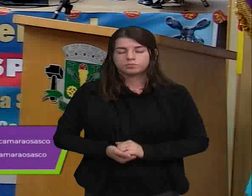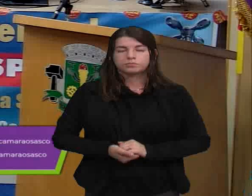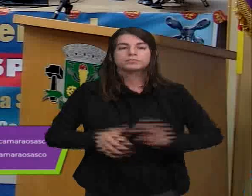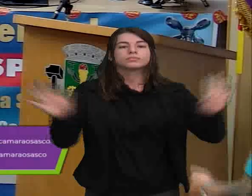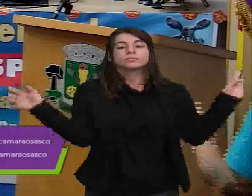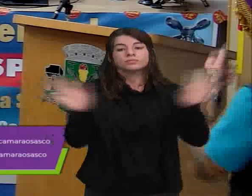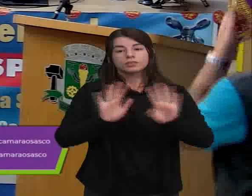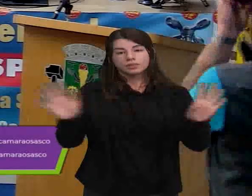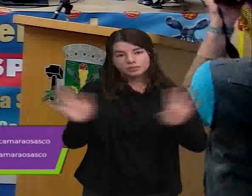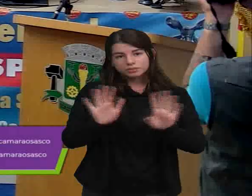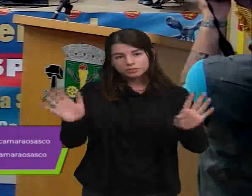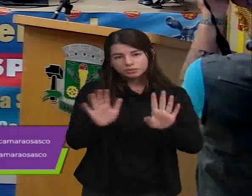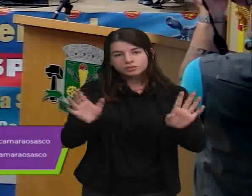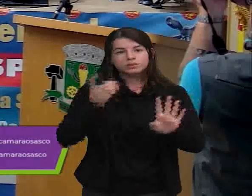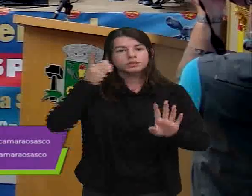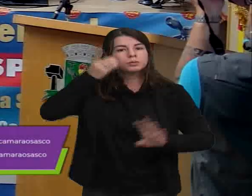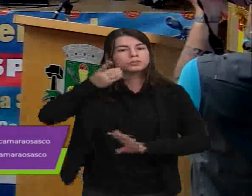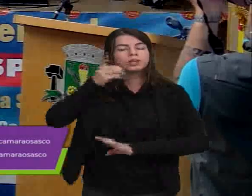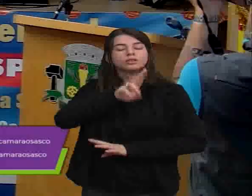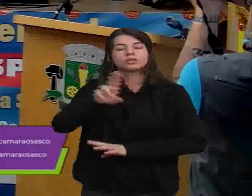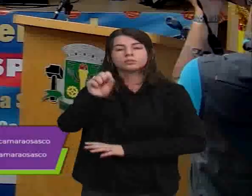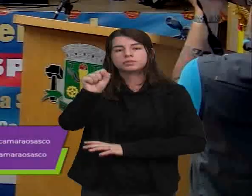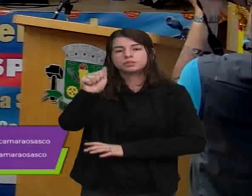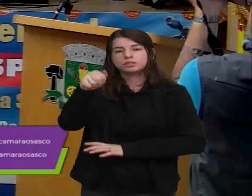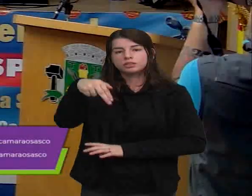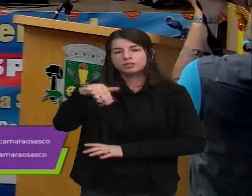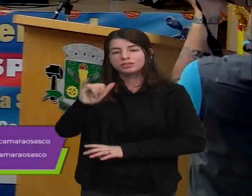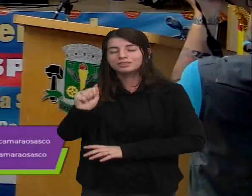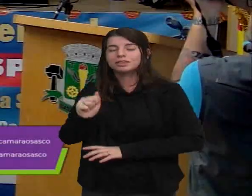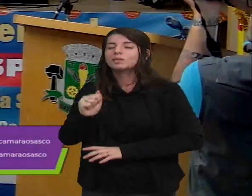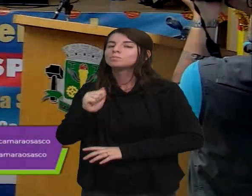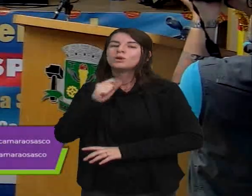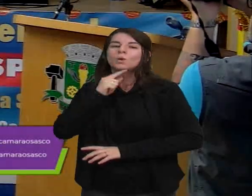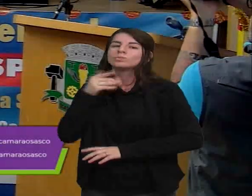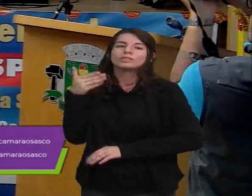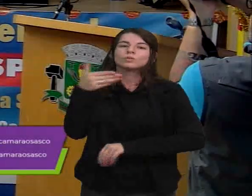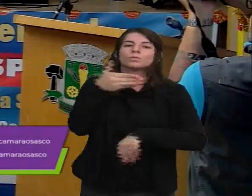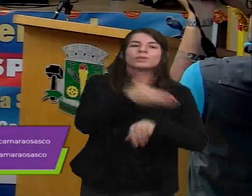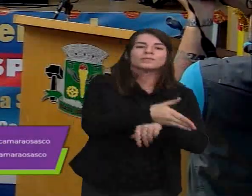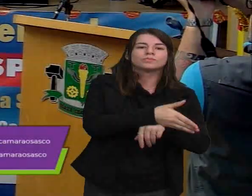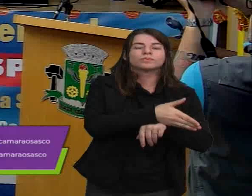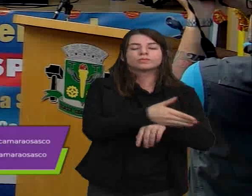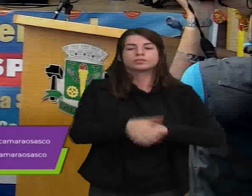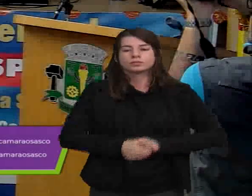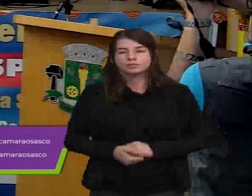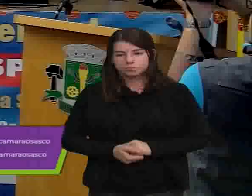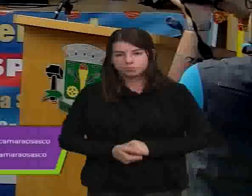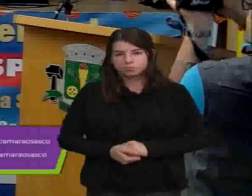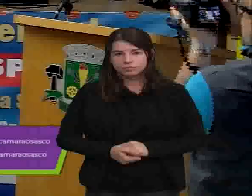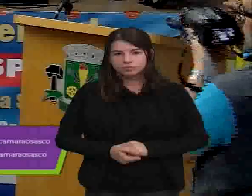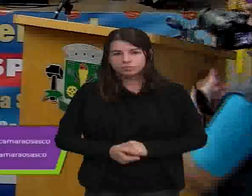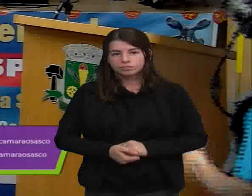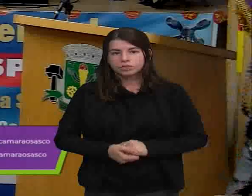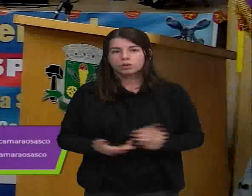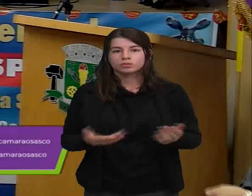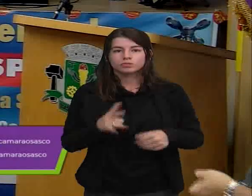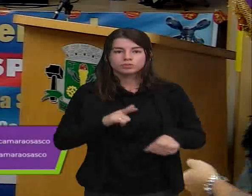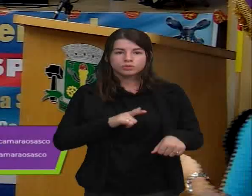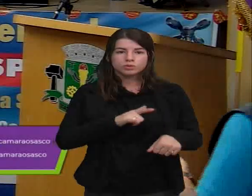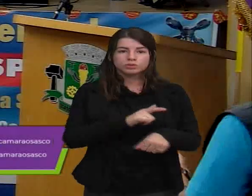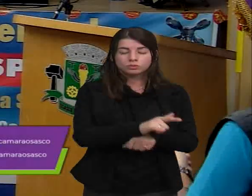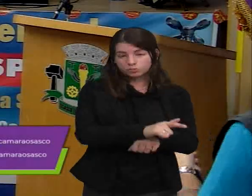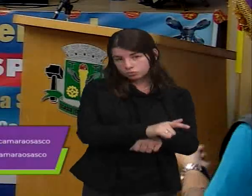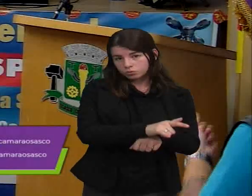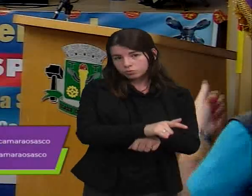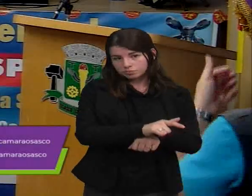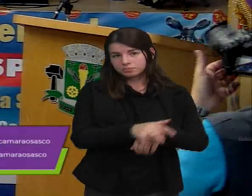Olá aqui a deputada federal Samia Bonfim e eu infelizmente não consigo estar aí presente no lançamento da frente parlamentar contra a